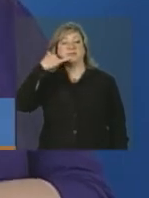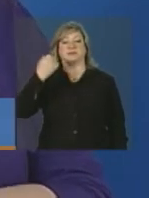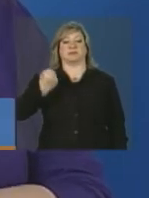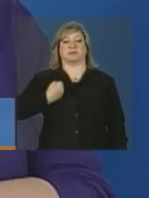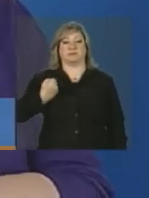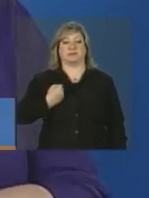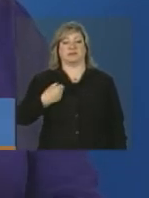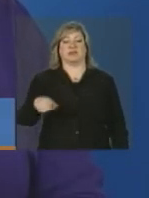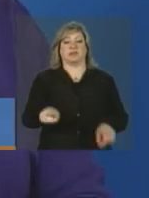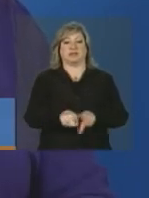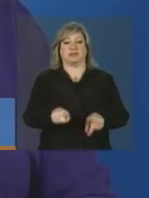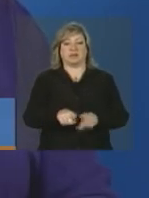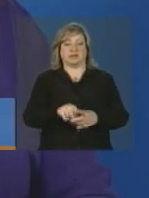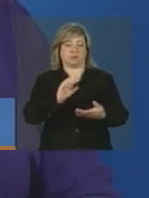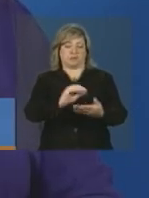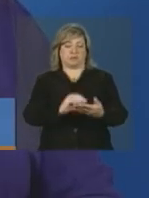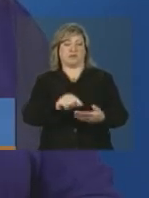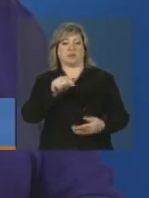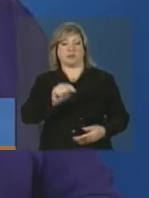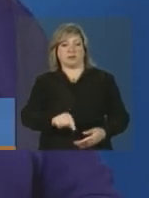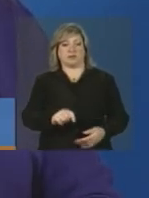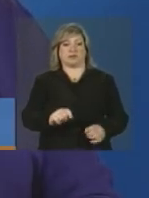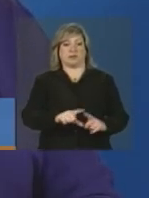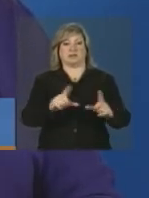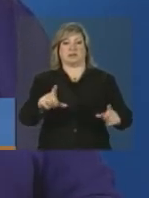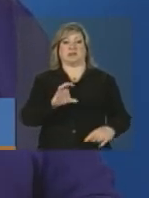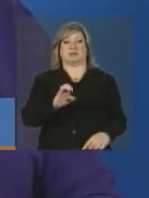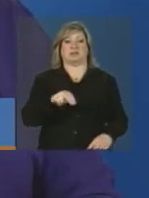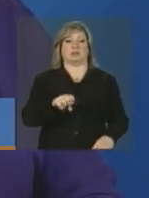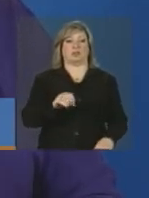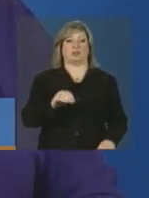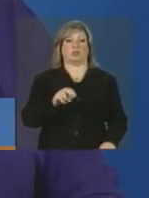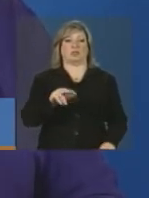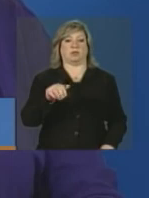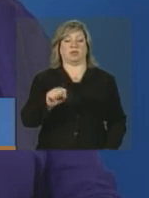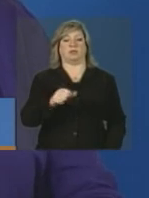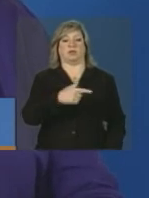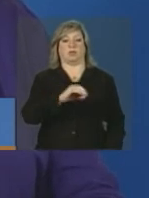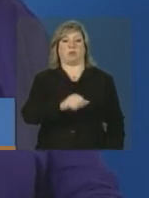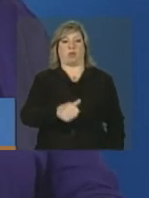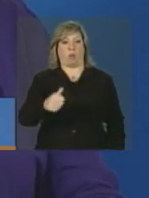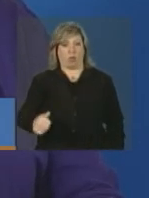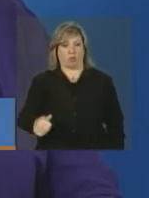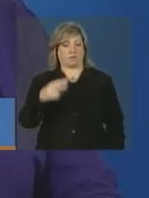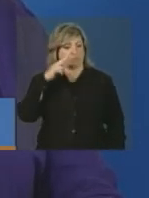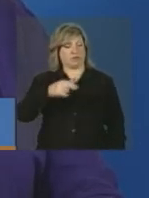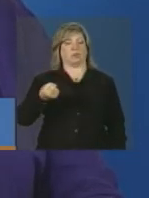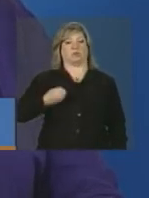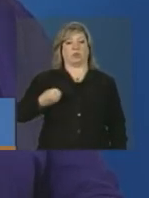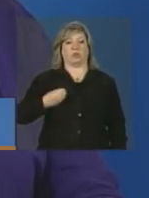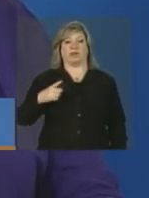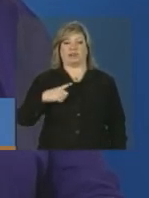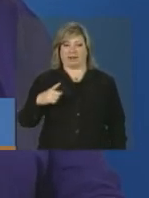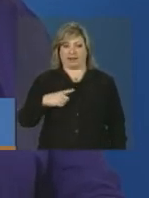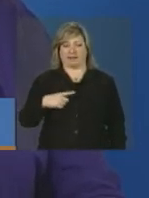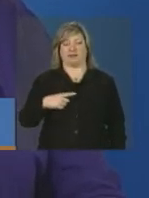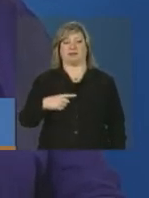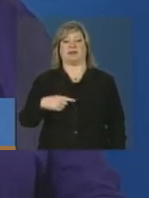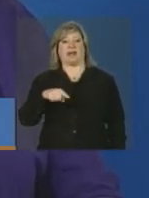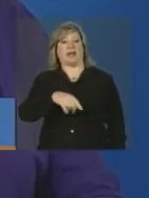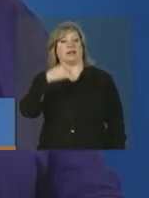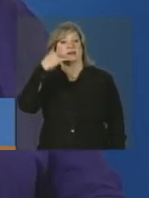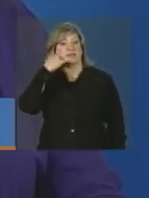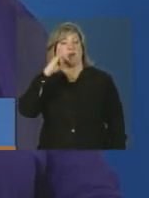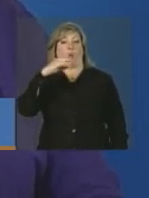na página principal do Censo SUAS 2011. E aí, no telefonema ou por meio